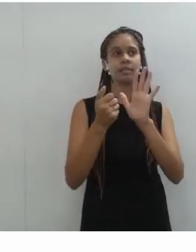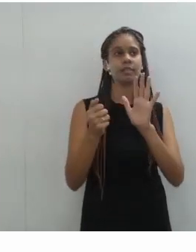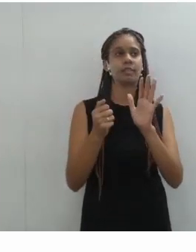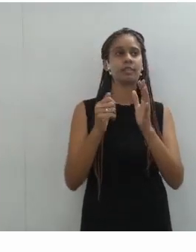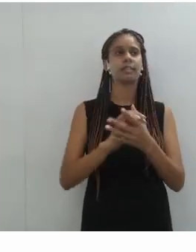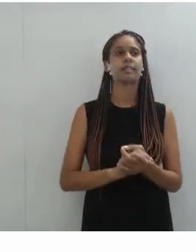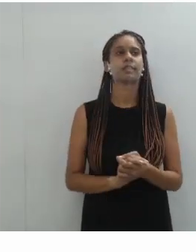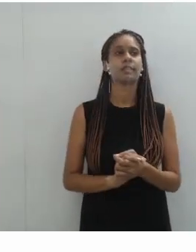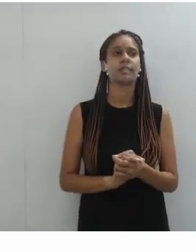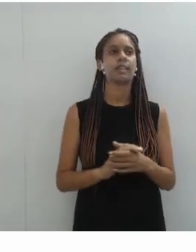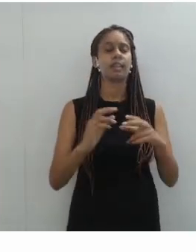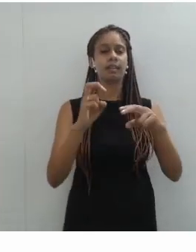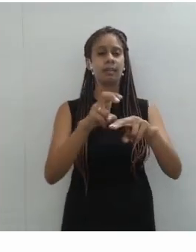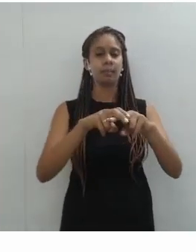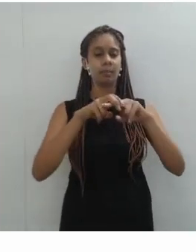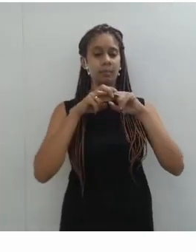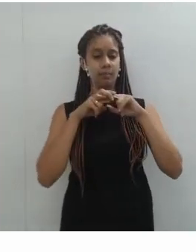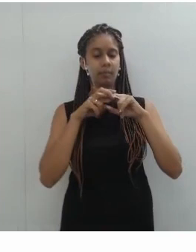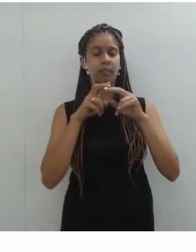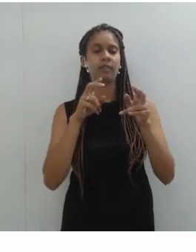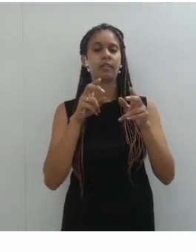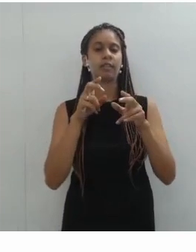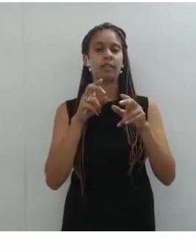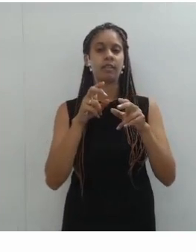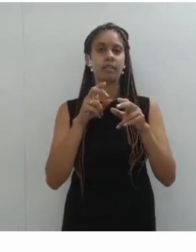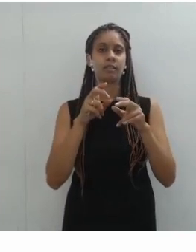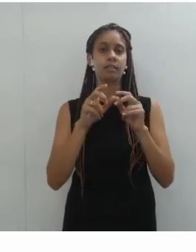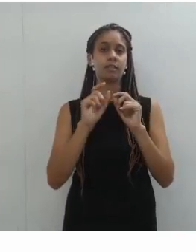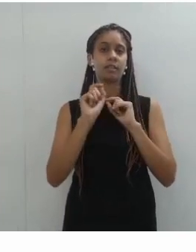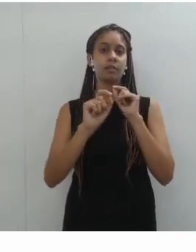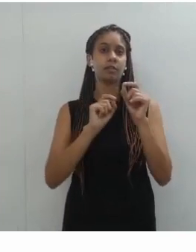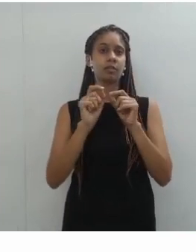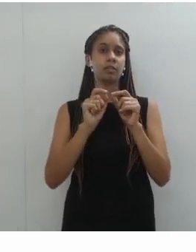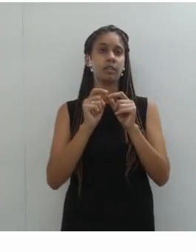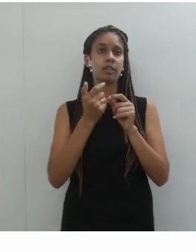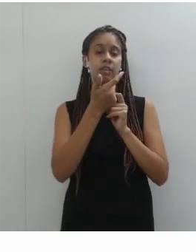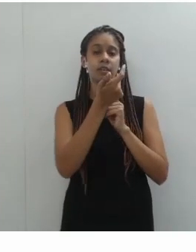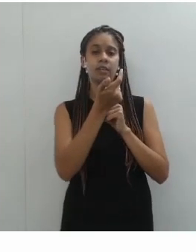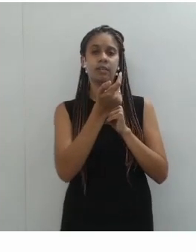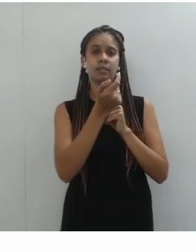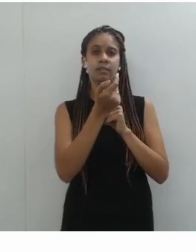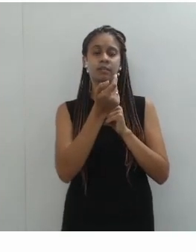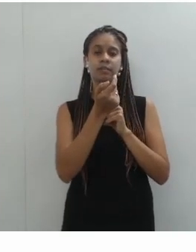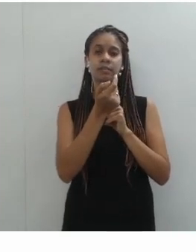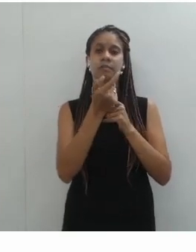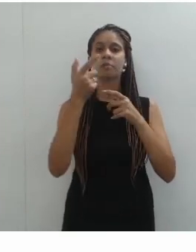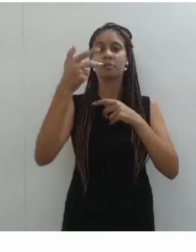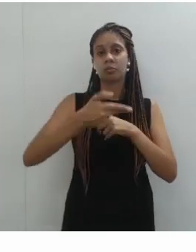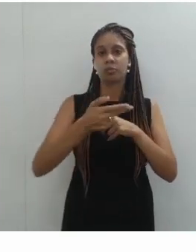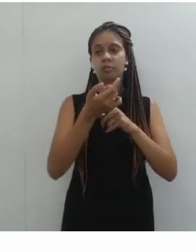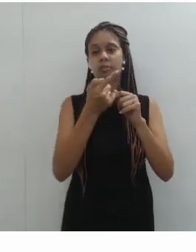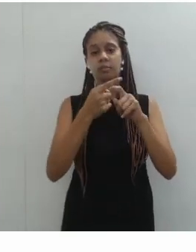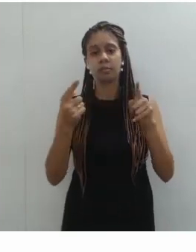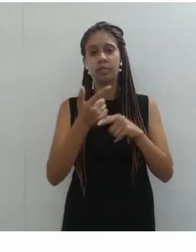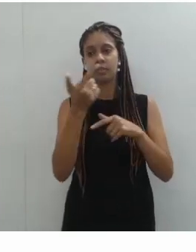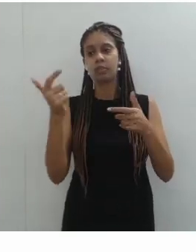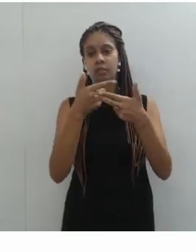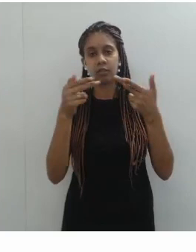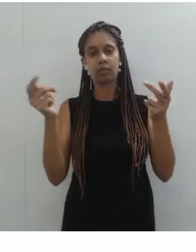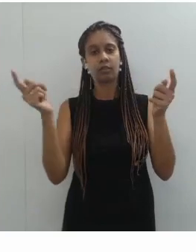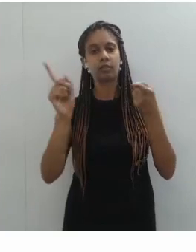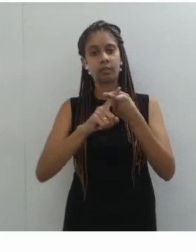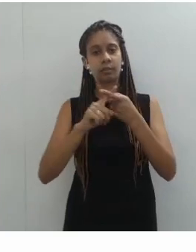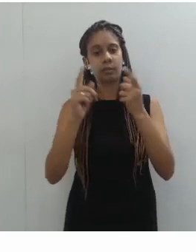por conta do corte. Mas o outro fato que a gente pode trazer é justamente a questão do 11 de